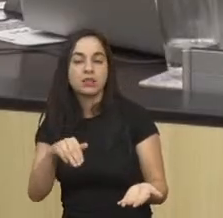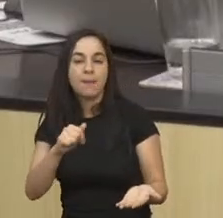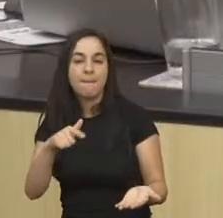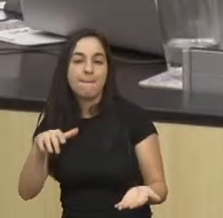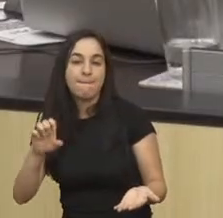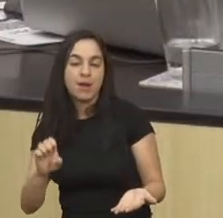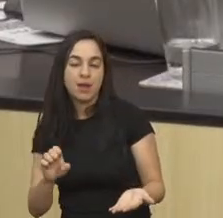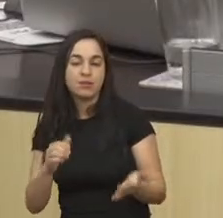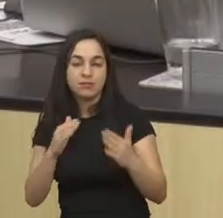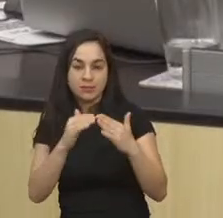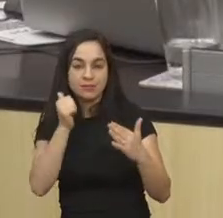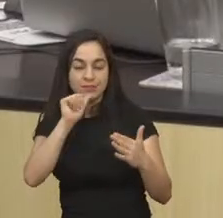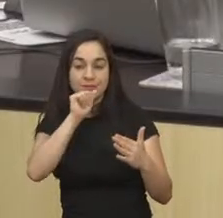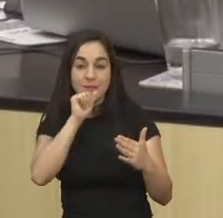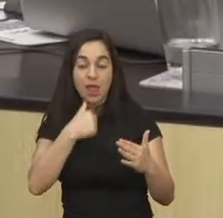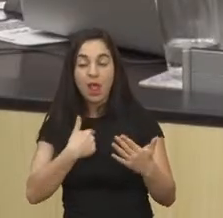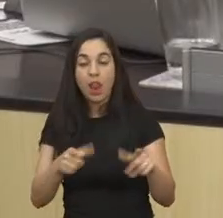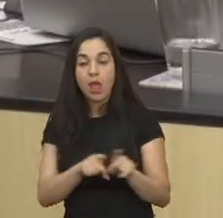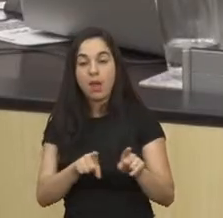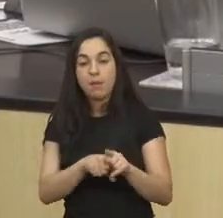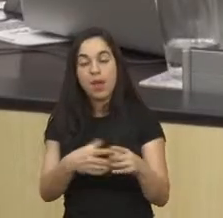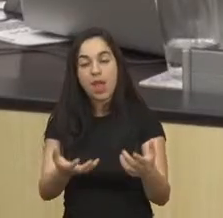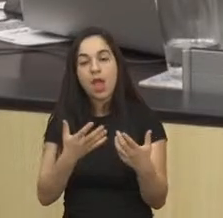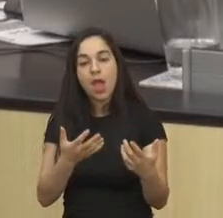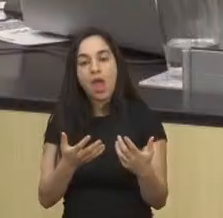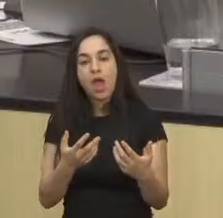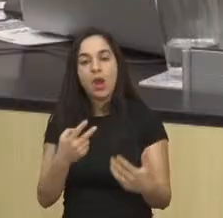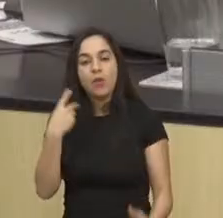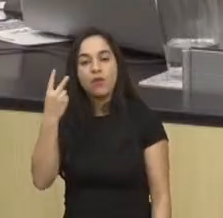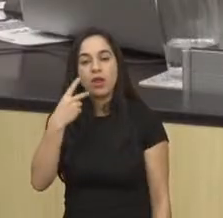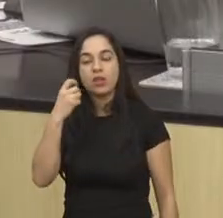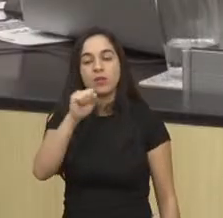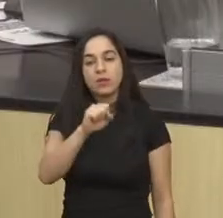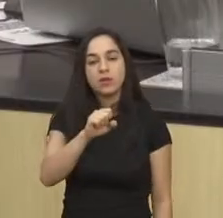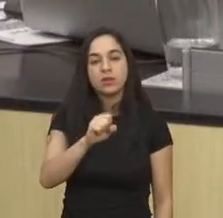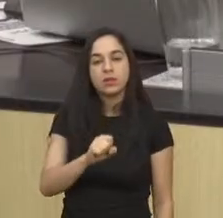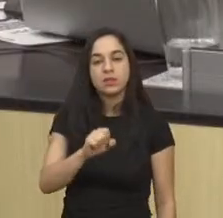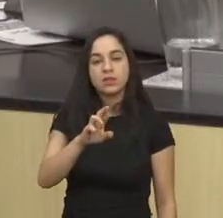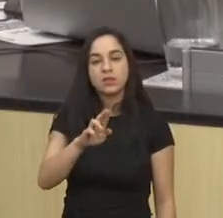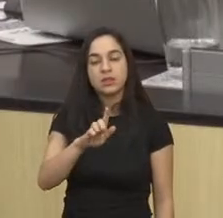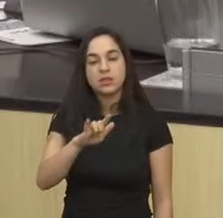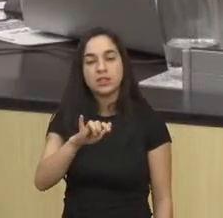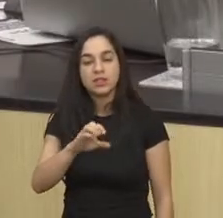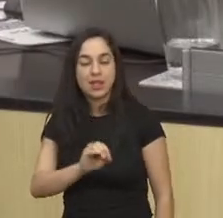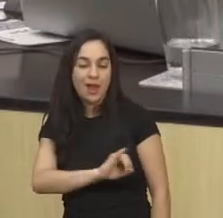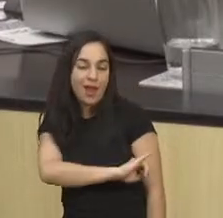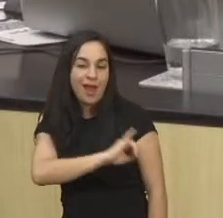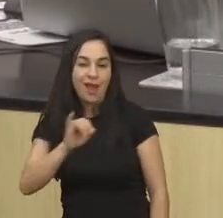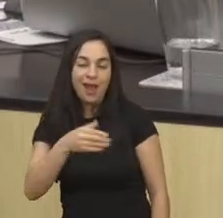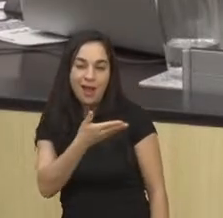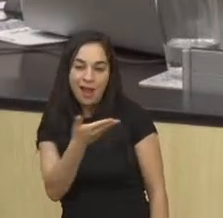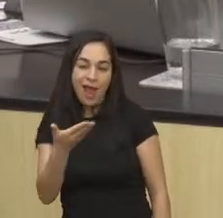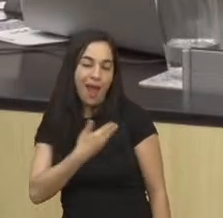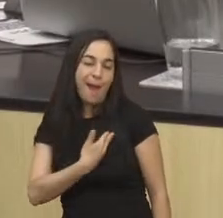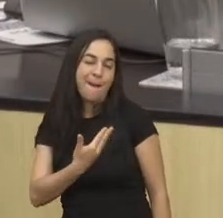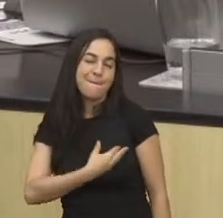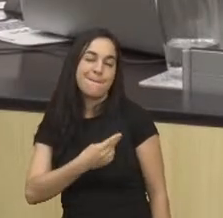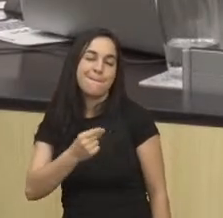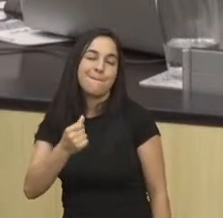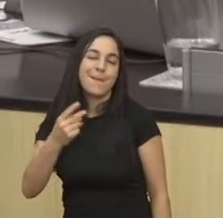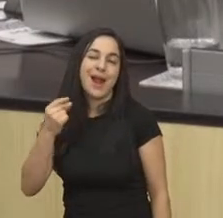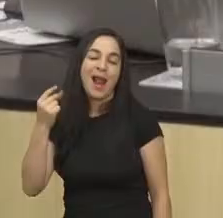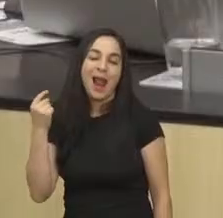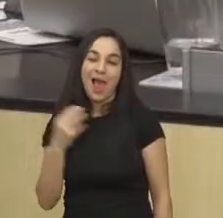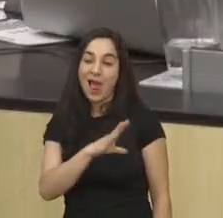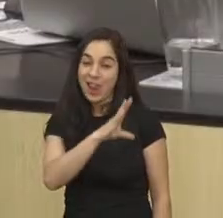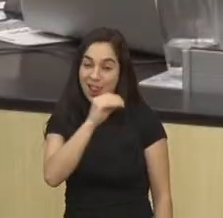Também quero saudar nosso querido vereador Sérgio Camargo, amigo de adolescência e juventude.